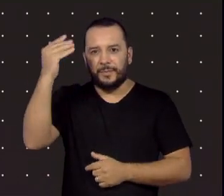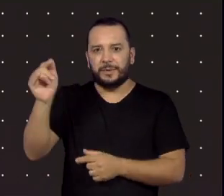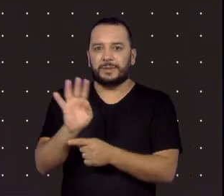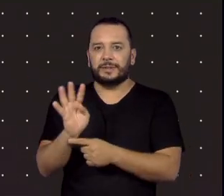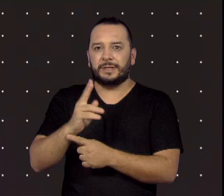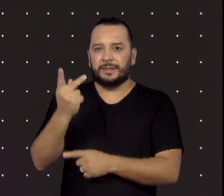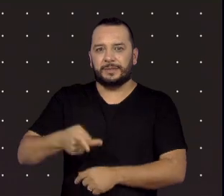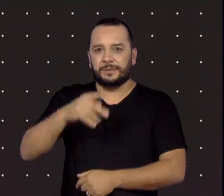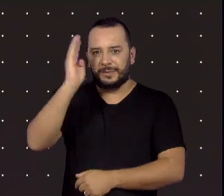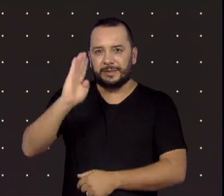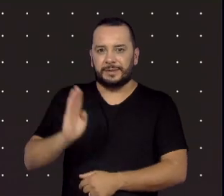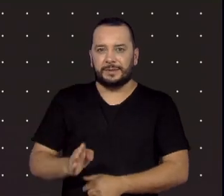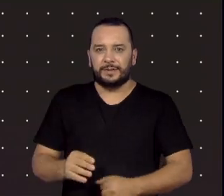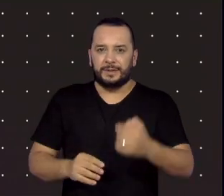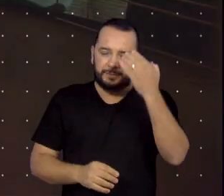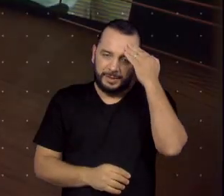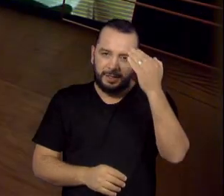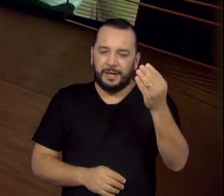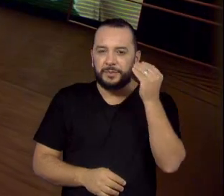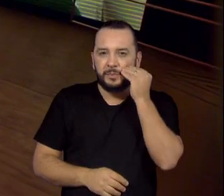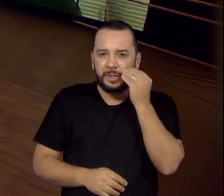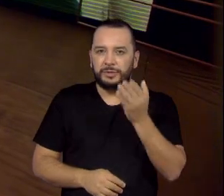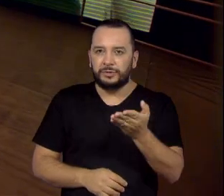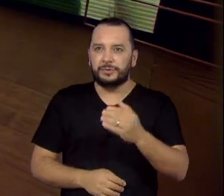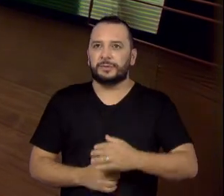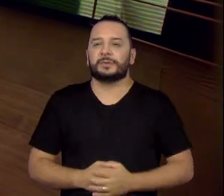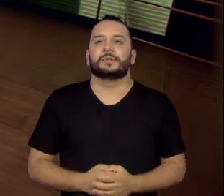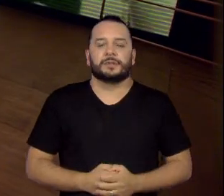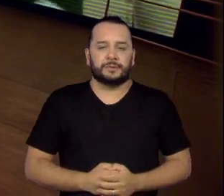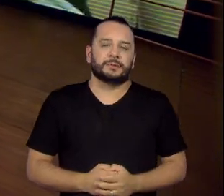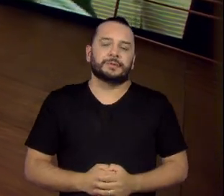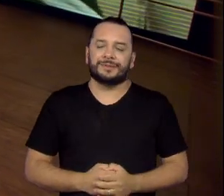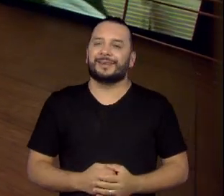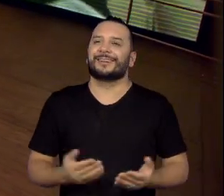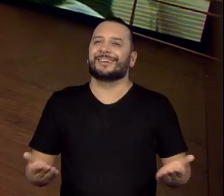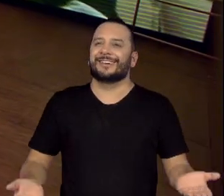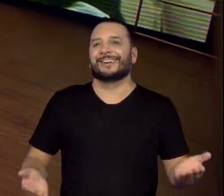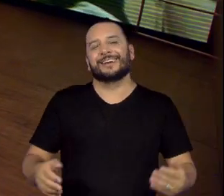Obrigada, Inácio. Beijos. Ah, Rossana.